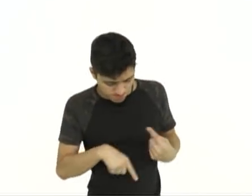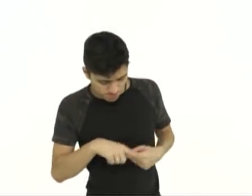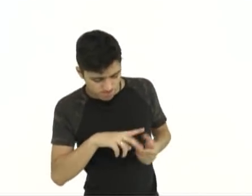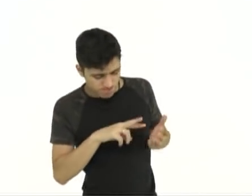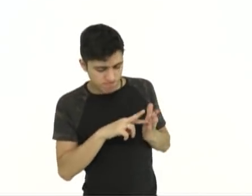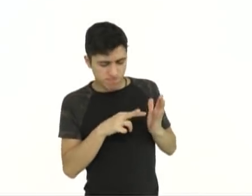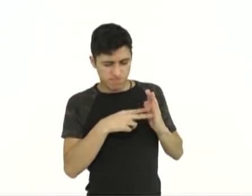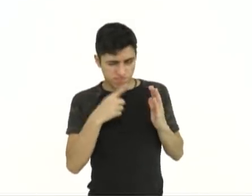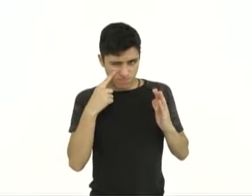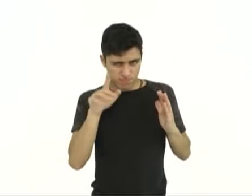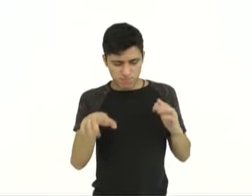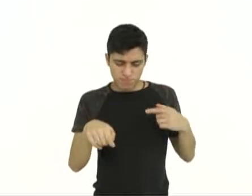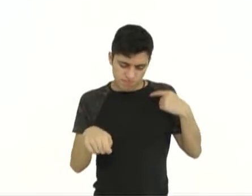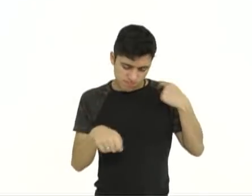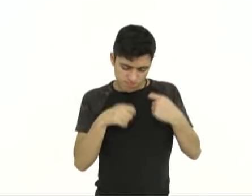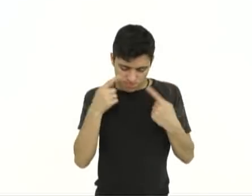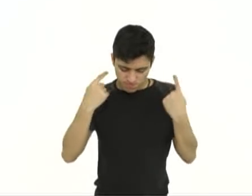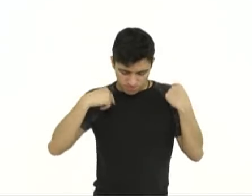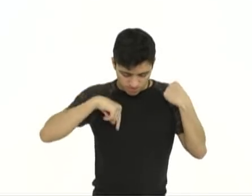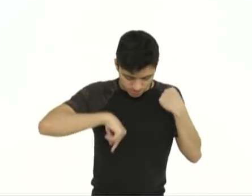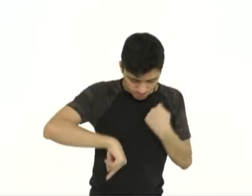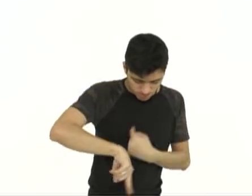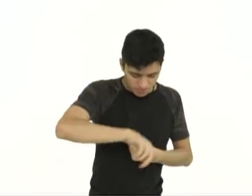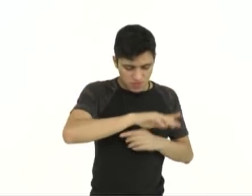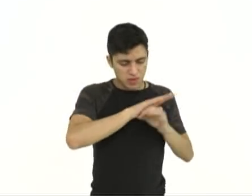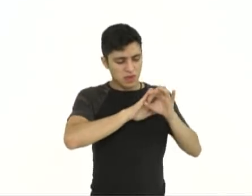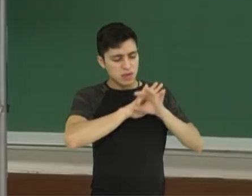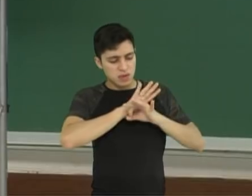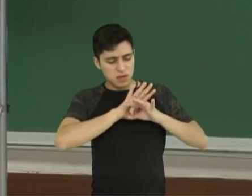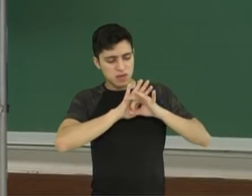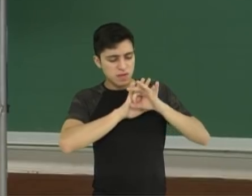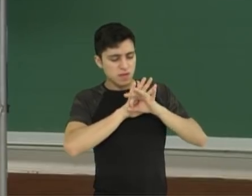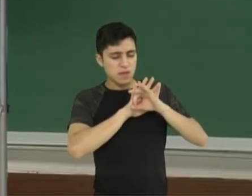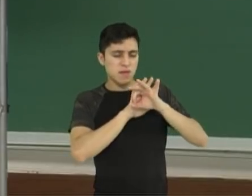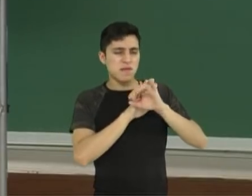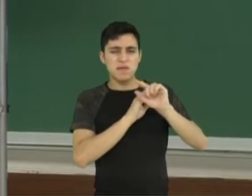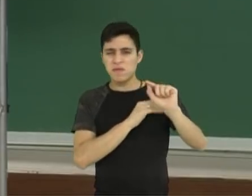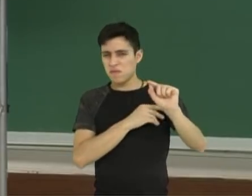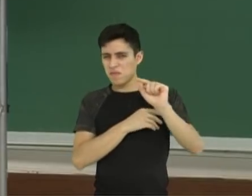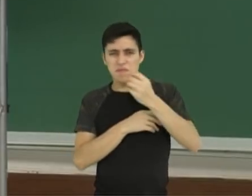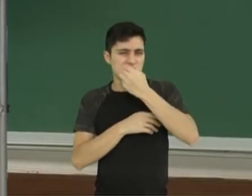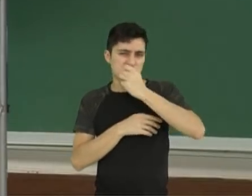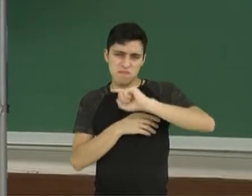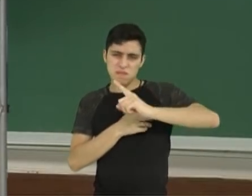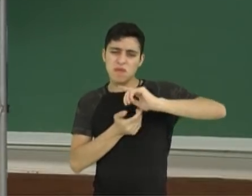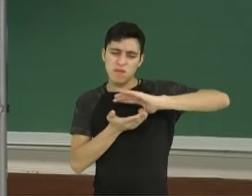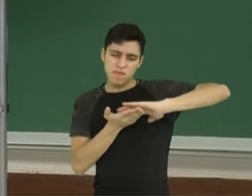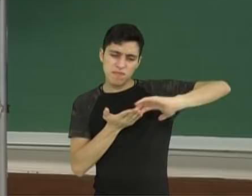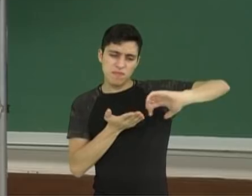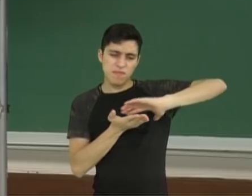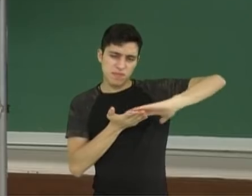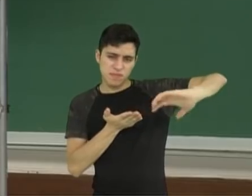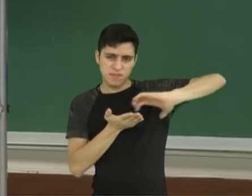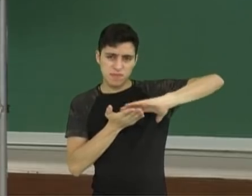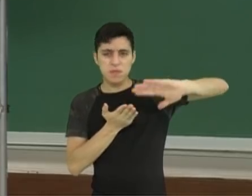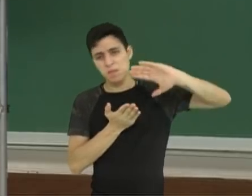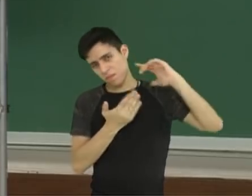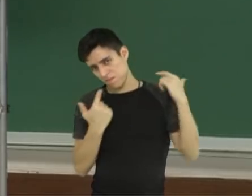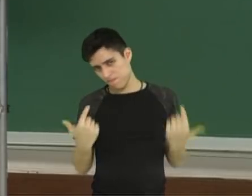nossa alimentação sejam levados até as células e aquilo que não é mais interessante para o nosso corpo seja